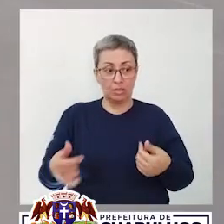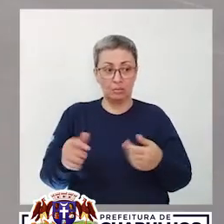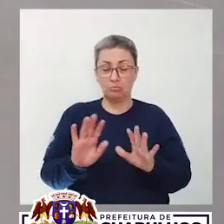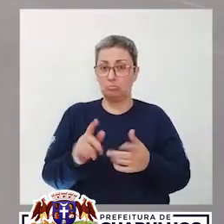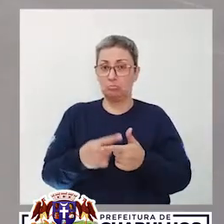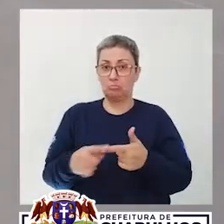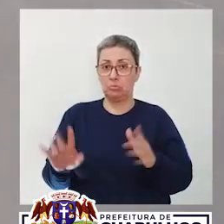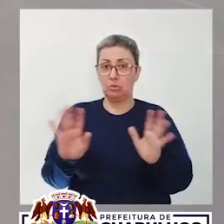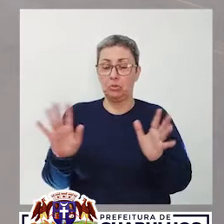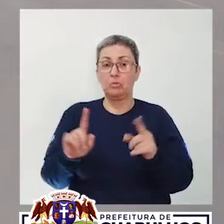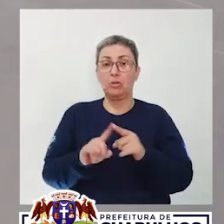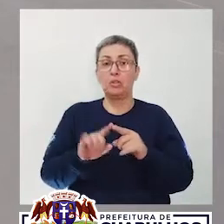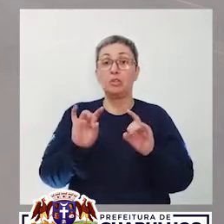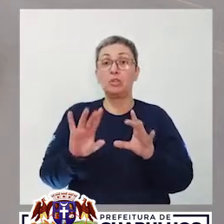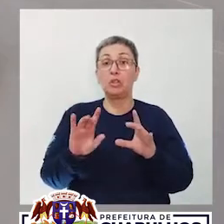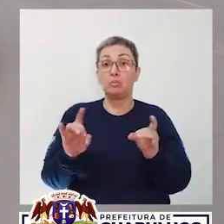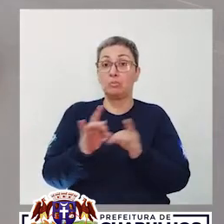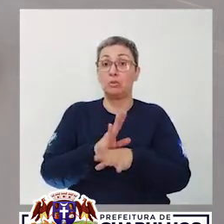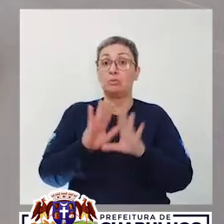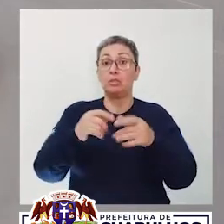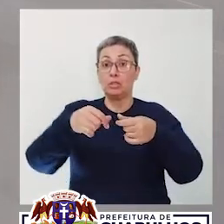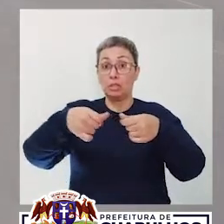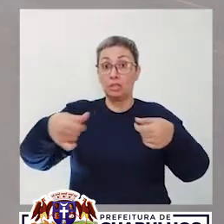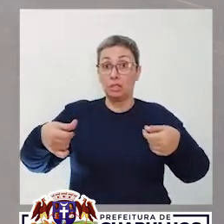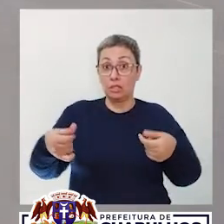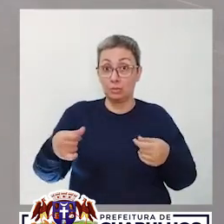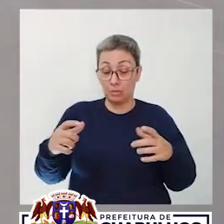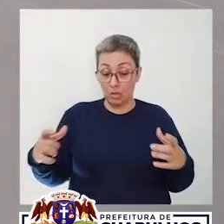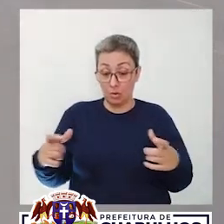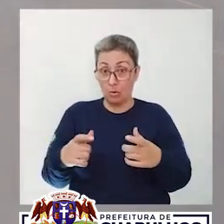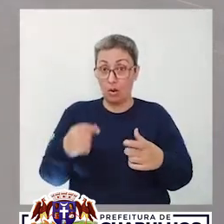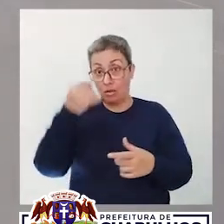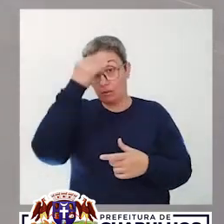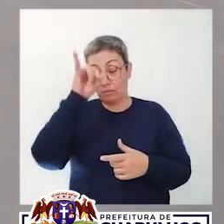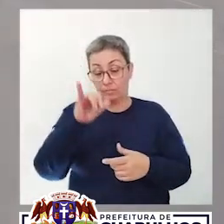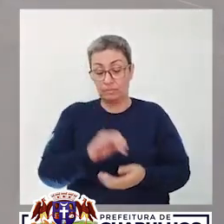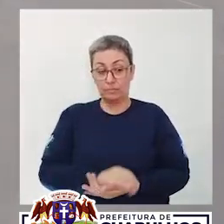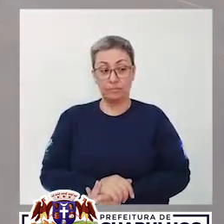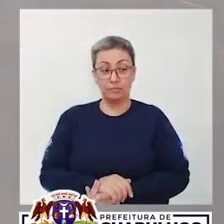caírem assim, não tem problema nenhuma, porque o efeito da beiradinha já foi, que era para a massa